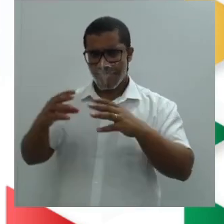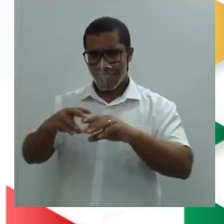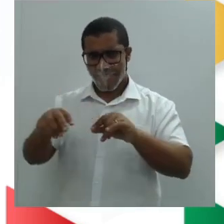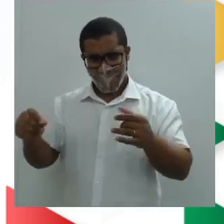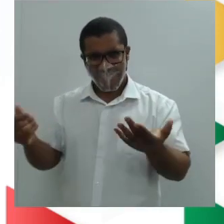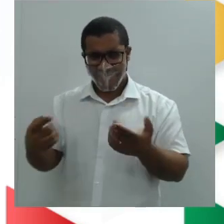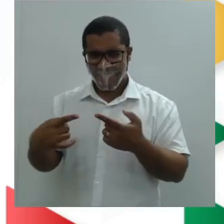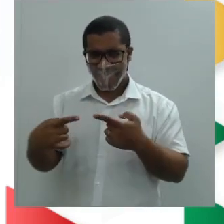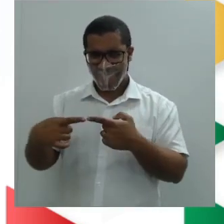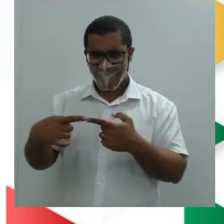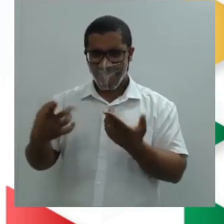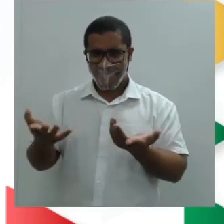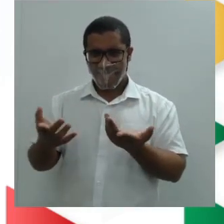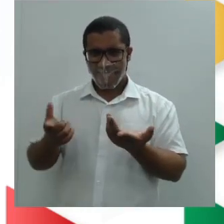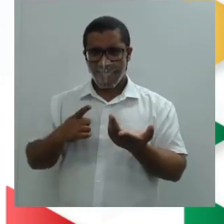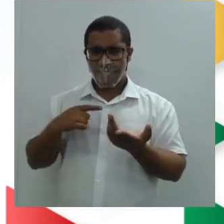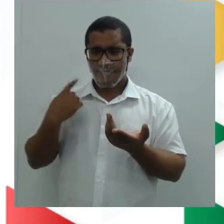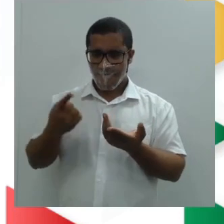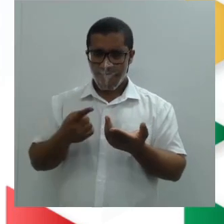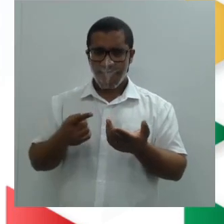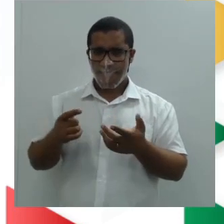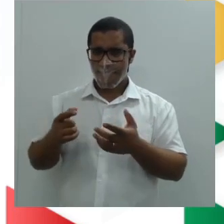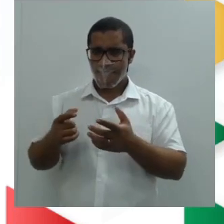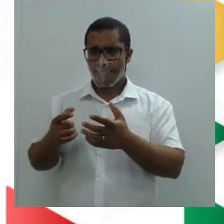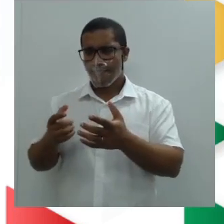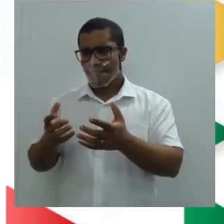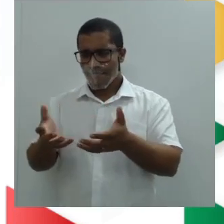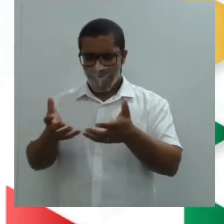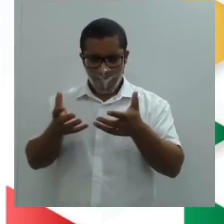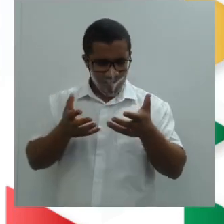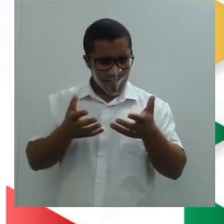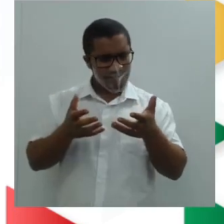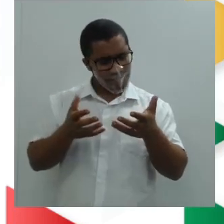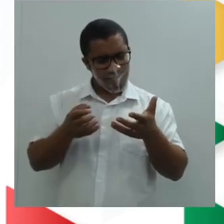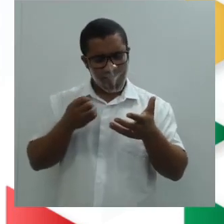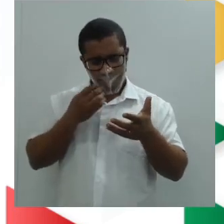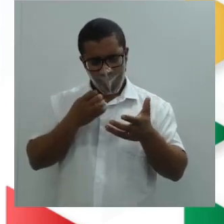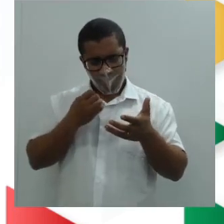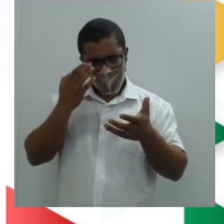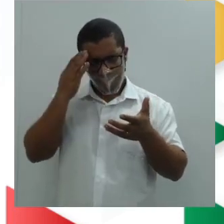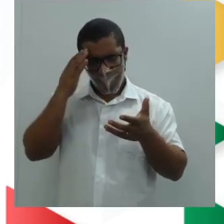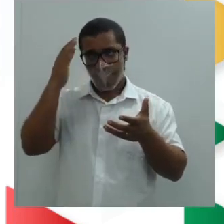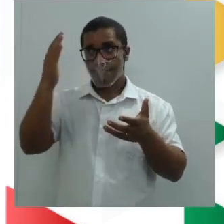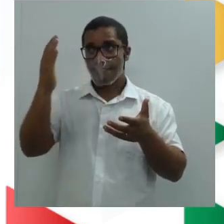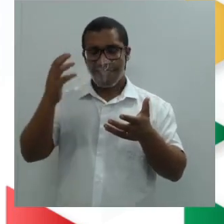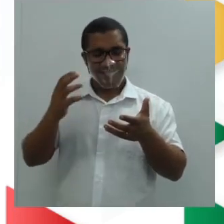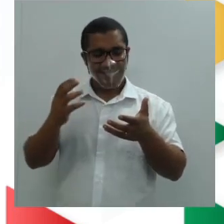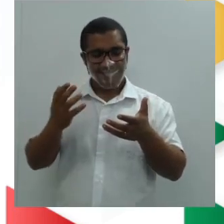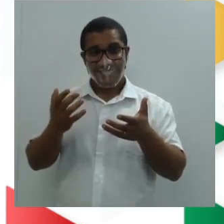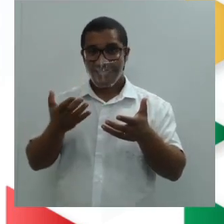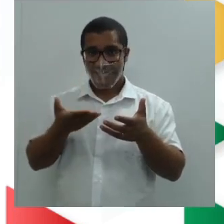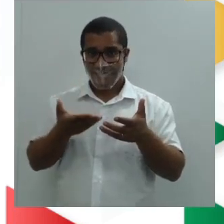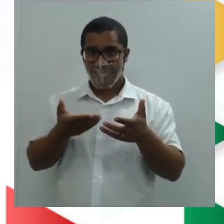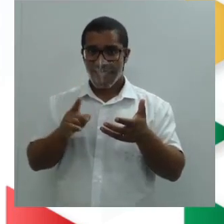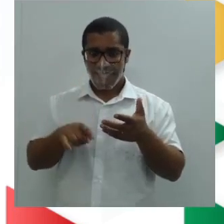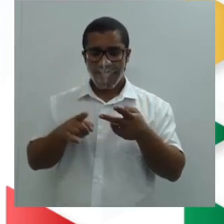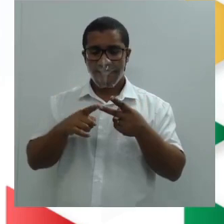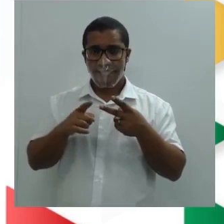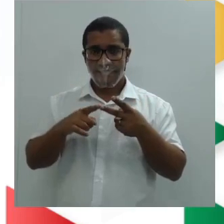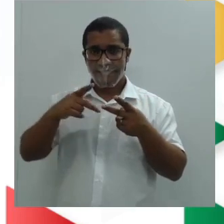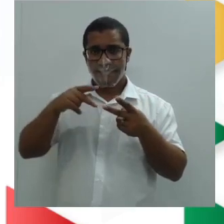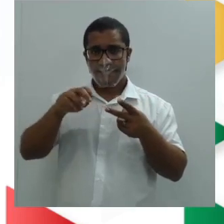produtos da terra que chegam em nossa mesa, né? E nós agradecemos todos os dias por ele, não é isso? A pecuária, né?